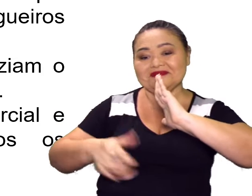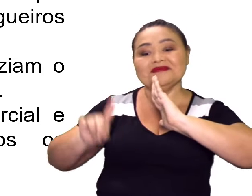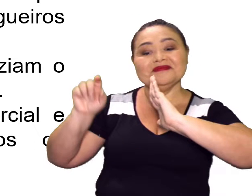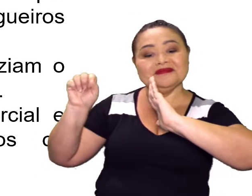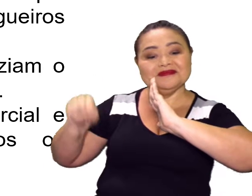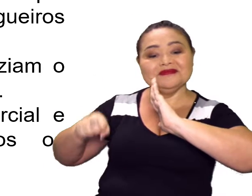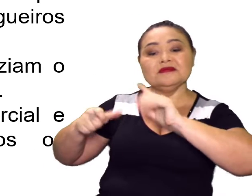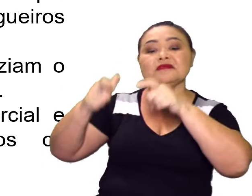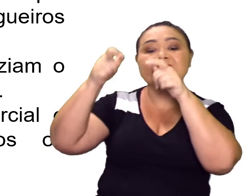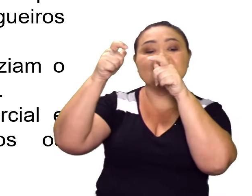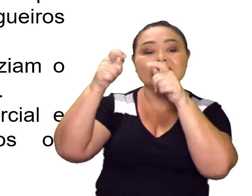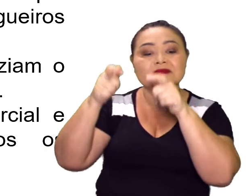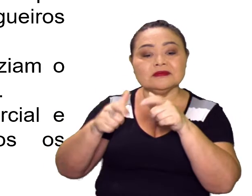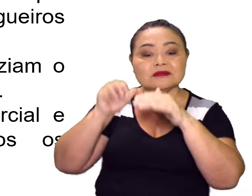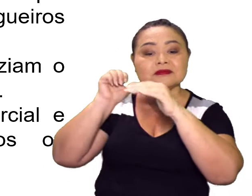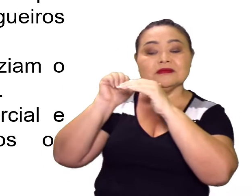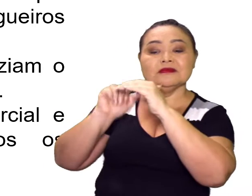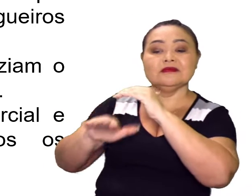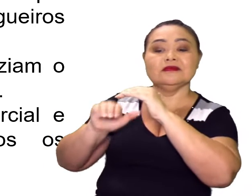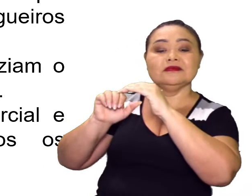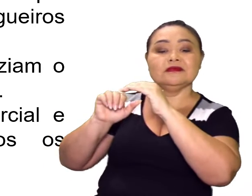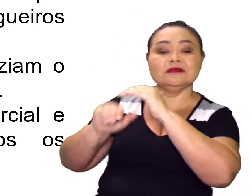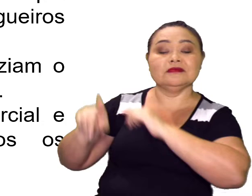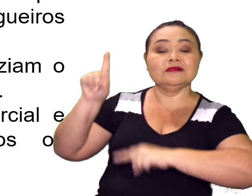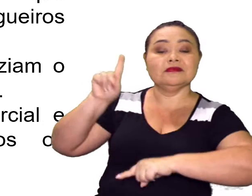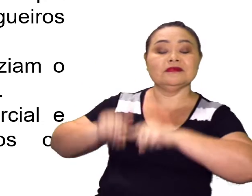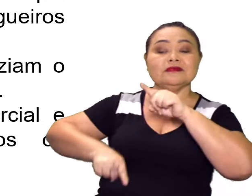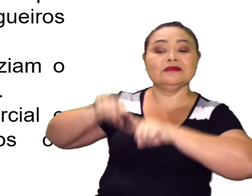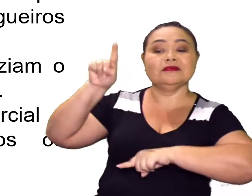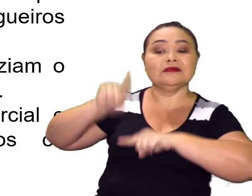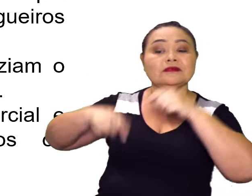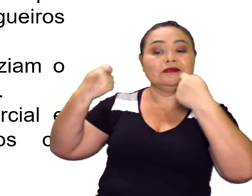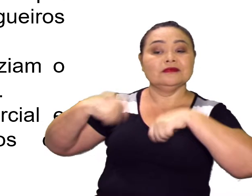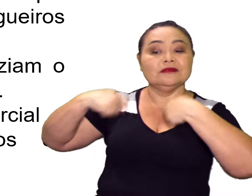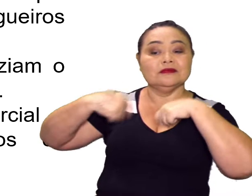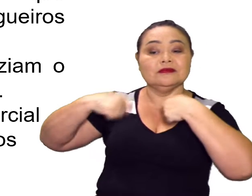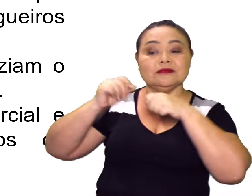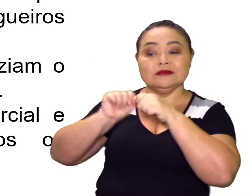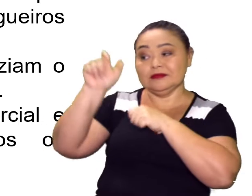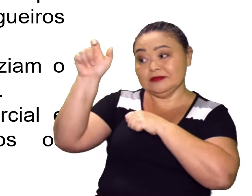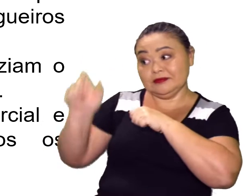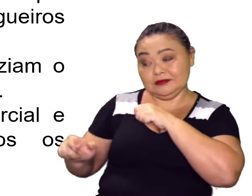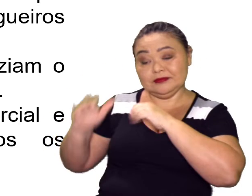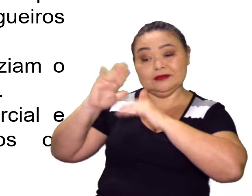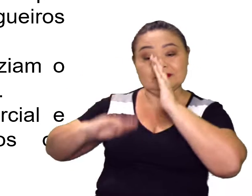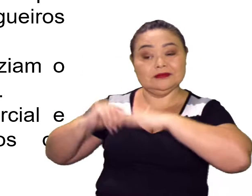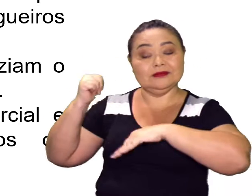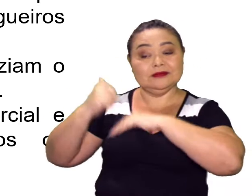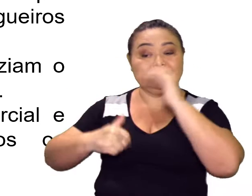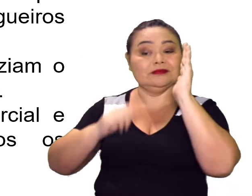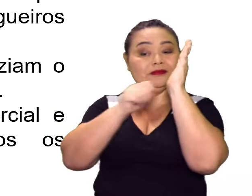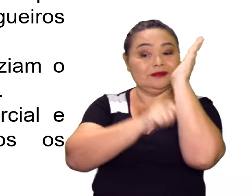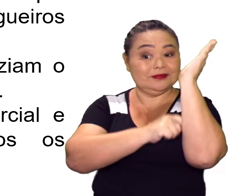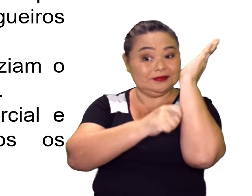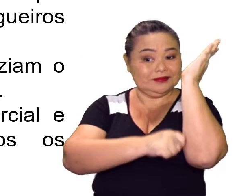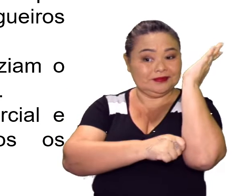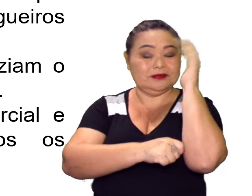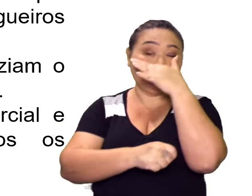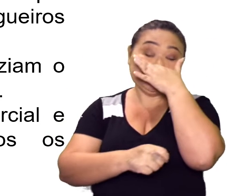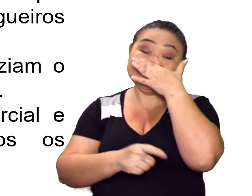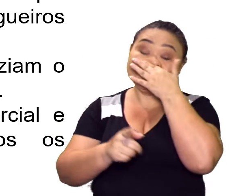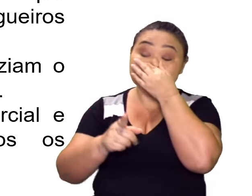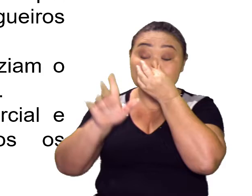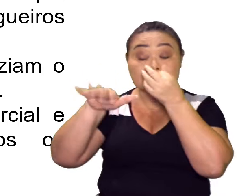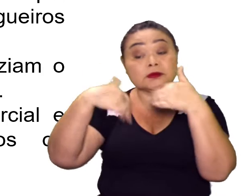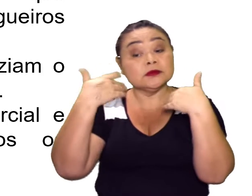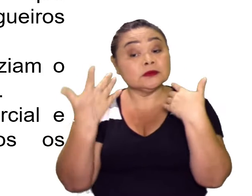e sim local onde eram guardados todos os equipamentos necessários aos seringueiros. Claro que o nosso aluno